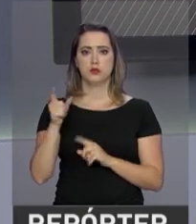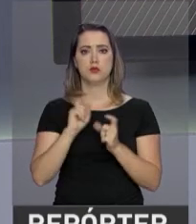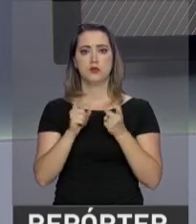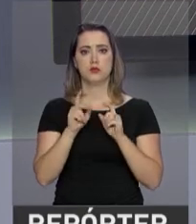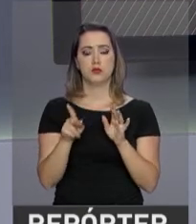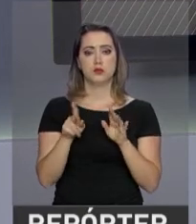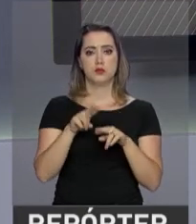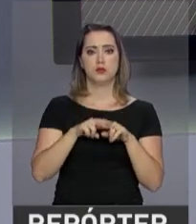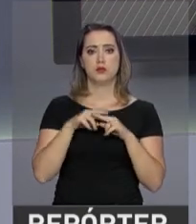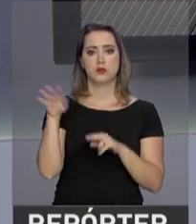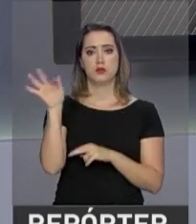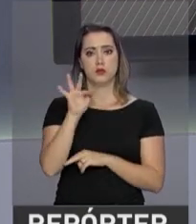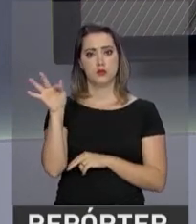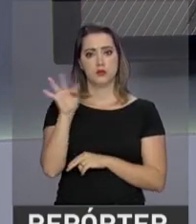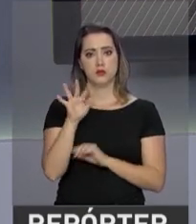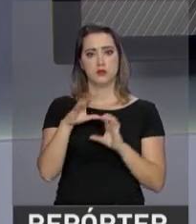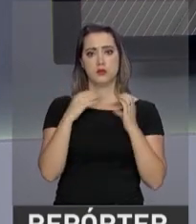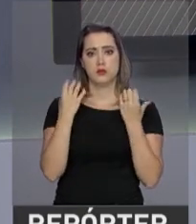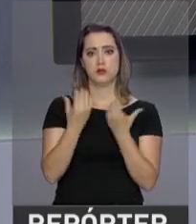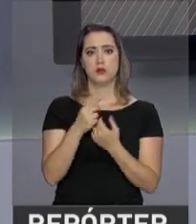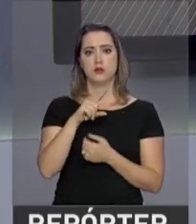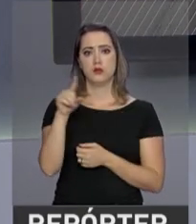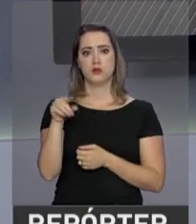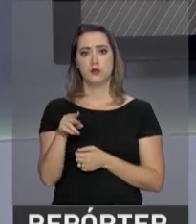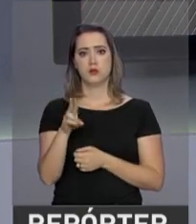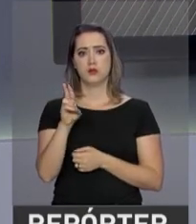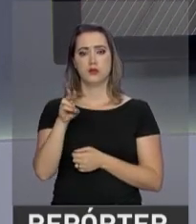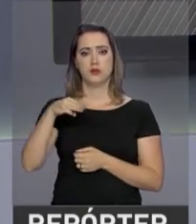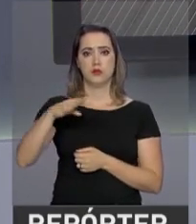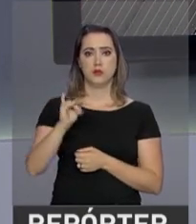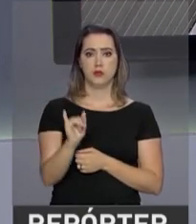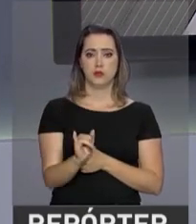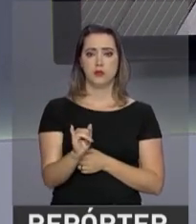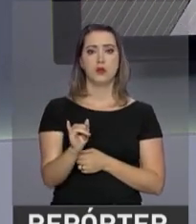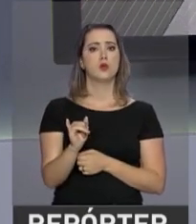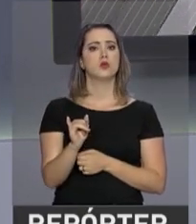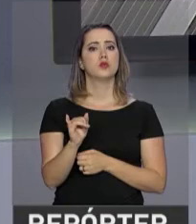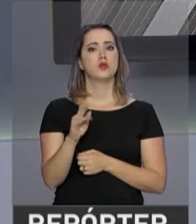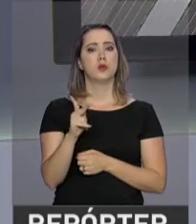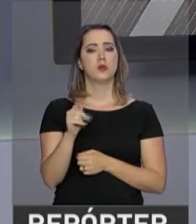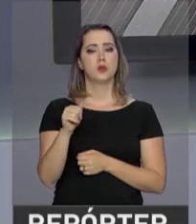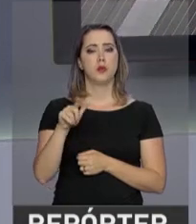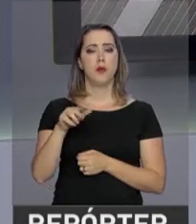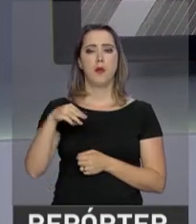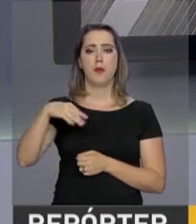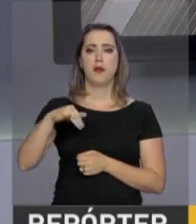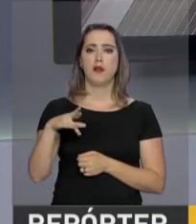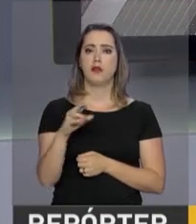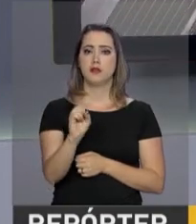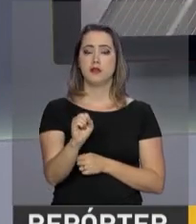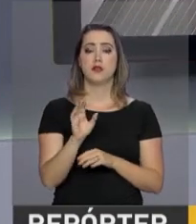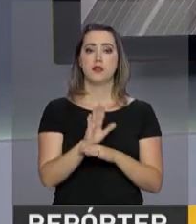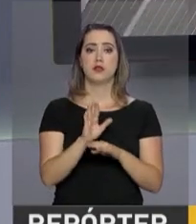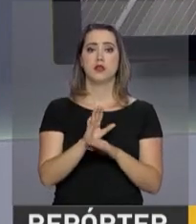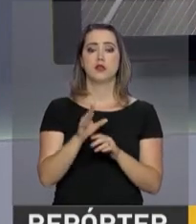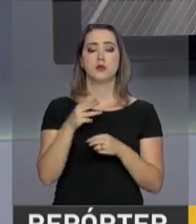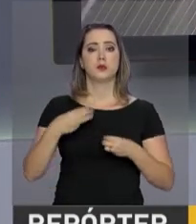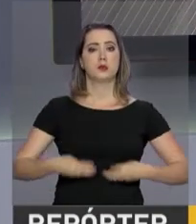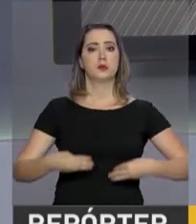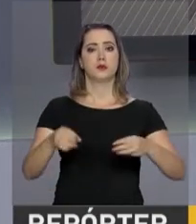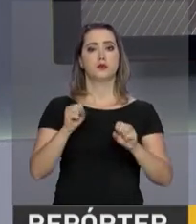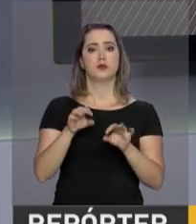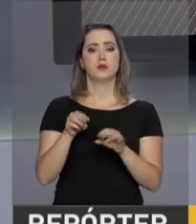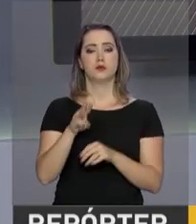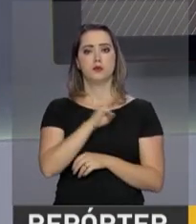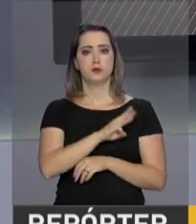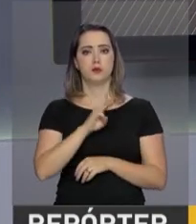é administrada pela Faculdade Comunitária Zumbi dos Palmares e tem o apoio do Ministério da Educação. No site que aparece aí na